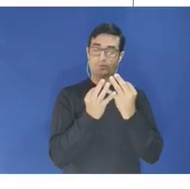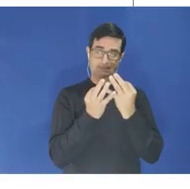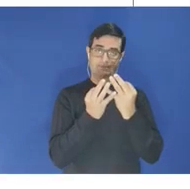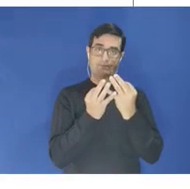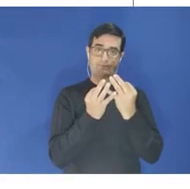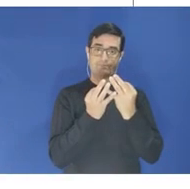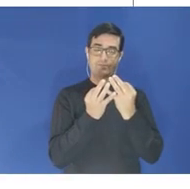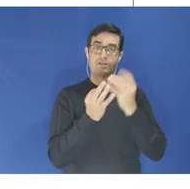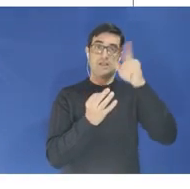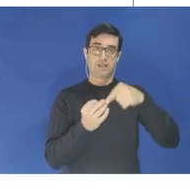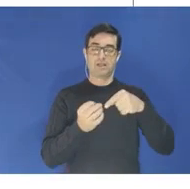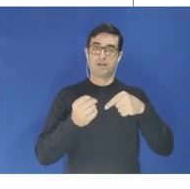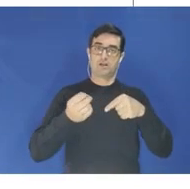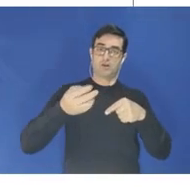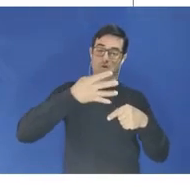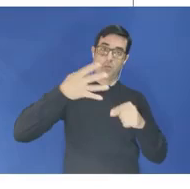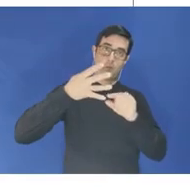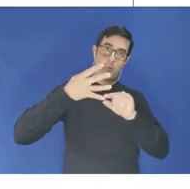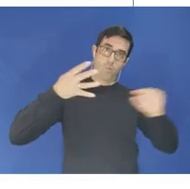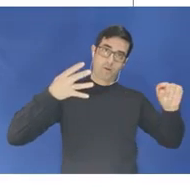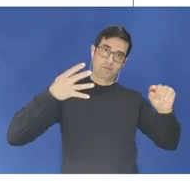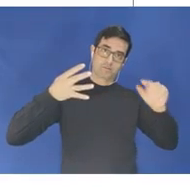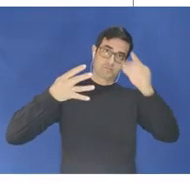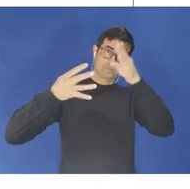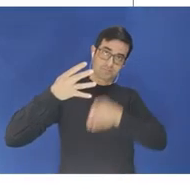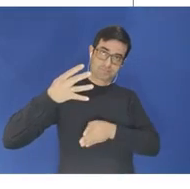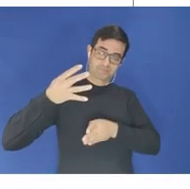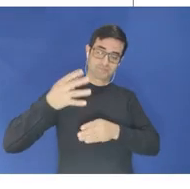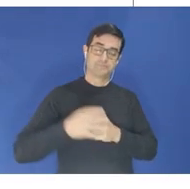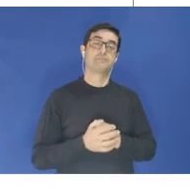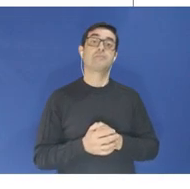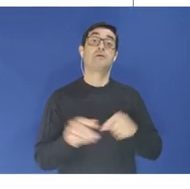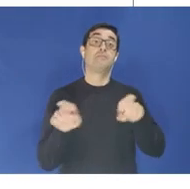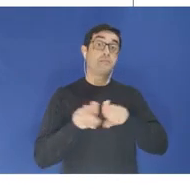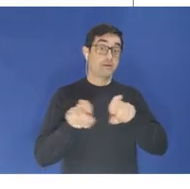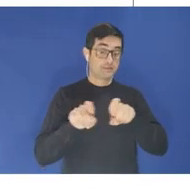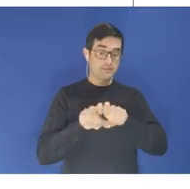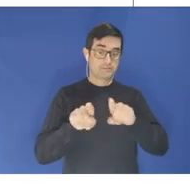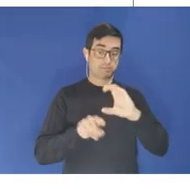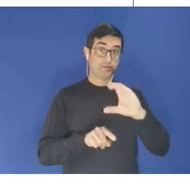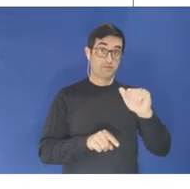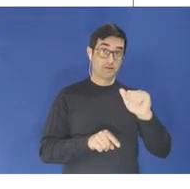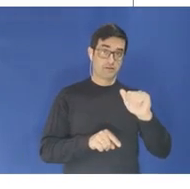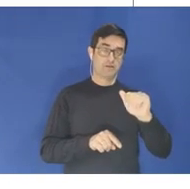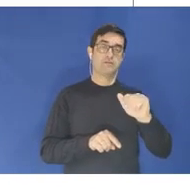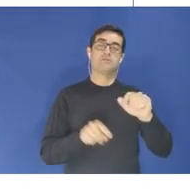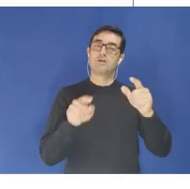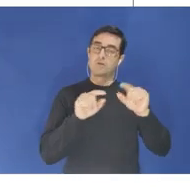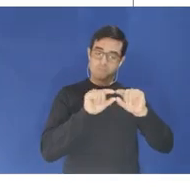família do quarto período. Já o cálcio também está no quarto período, mas no